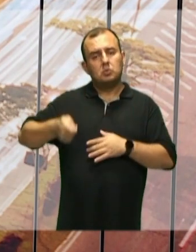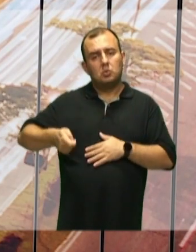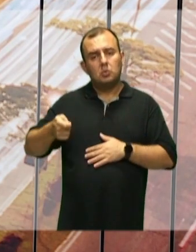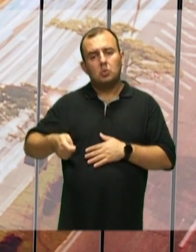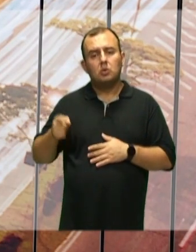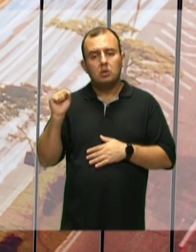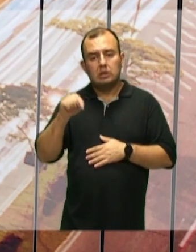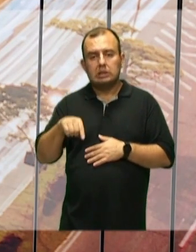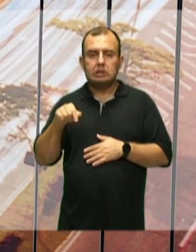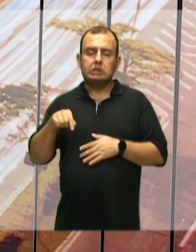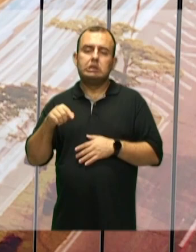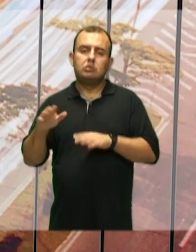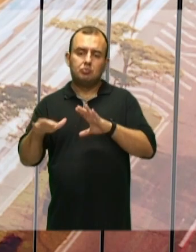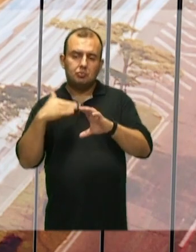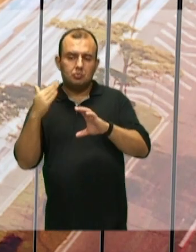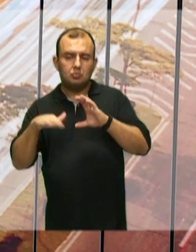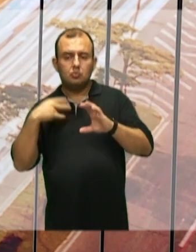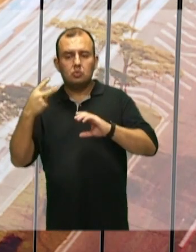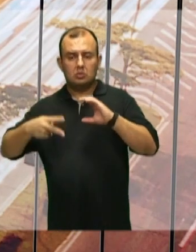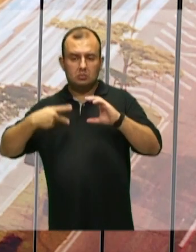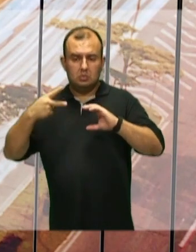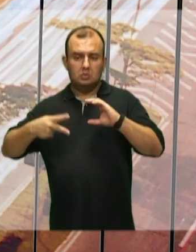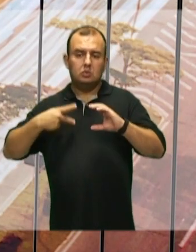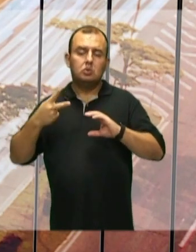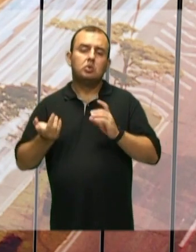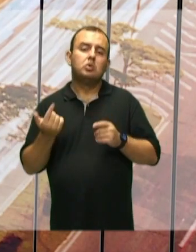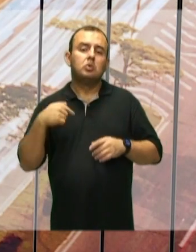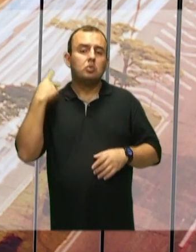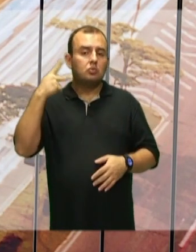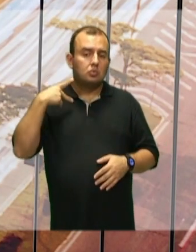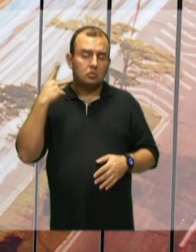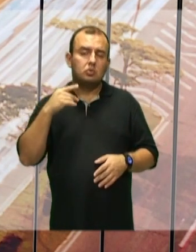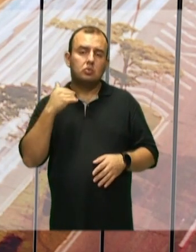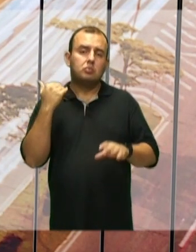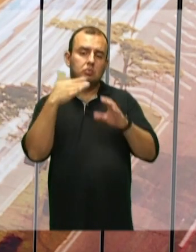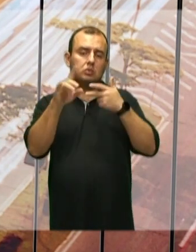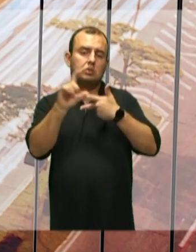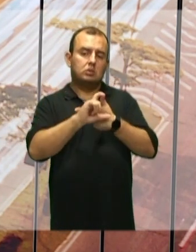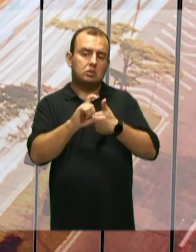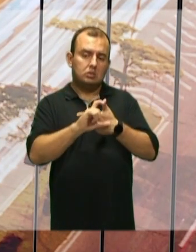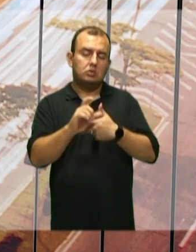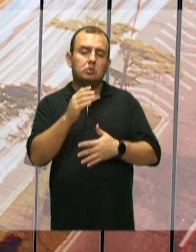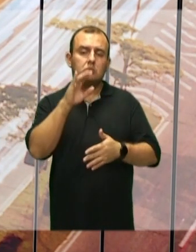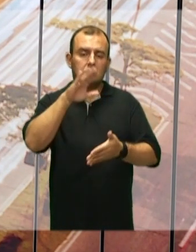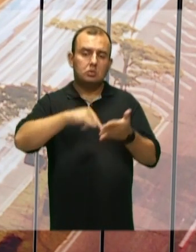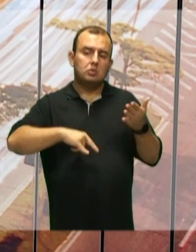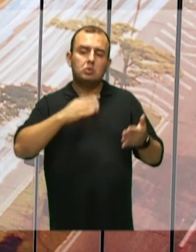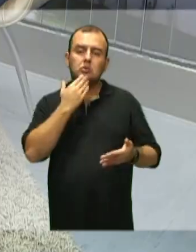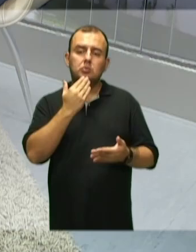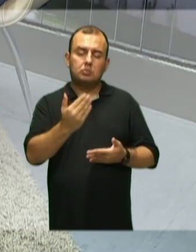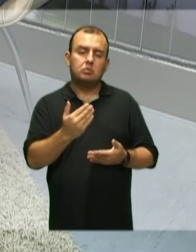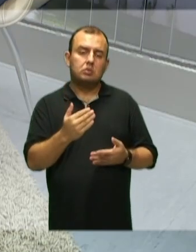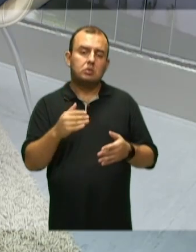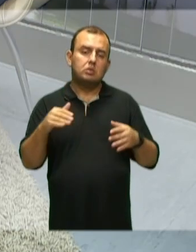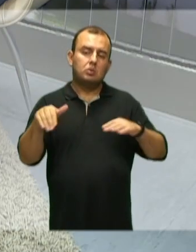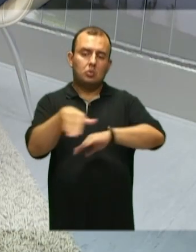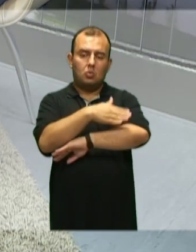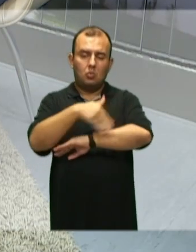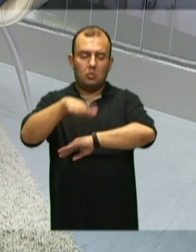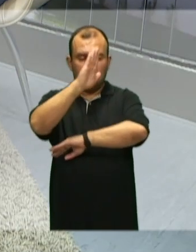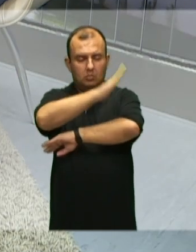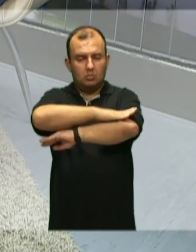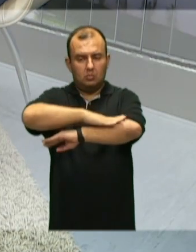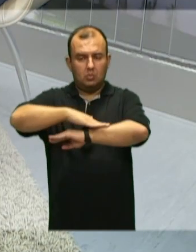chegam aqui muitas demandas na Câmara de Vereadores que os vereadores em caminho a executivo por meio de indicação pavimentação